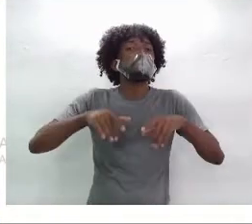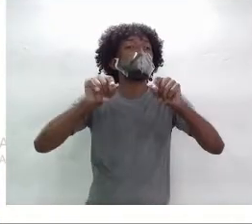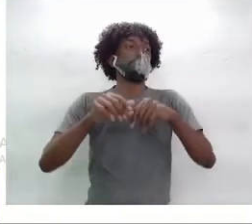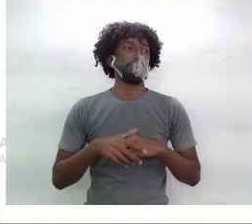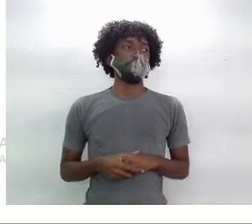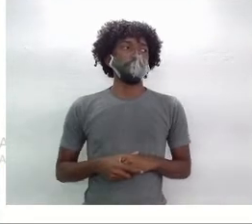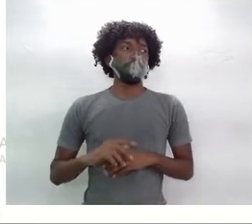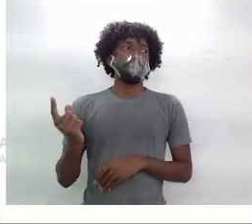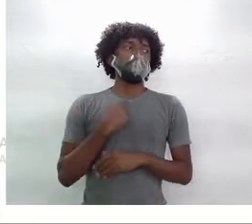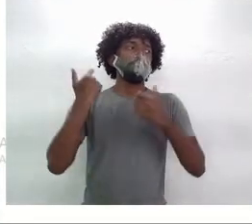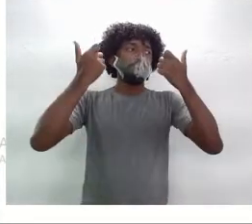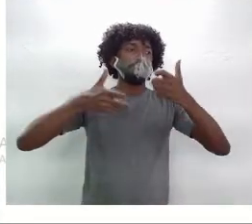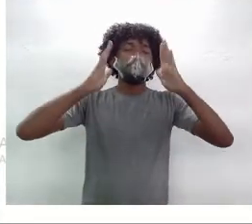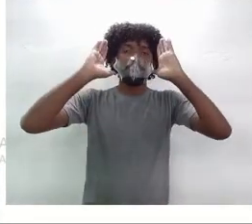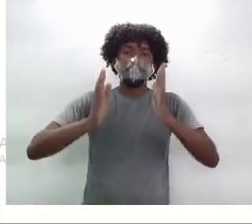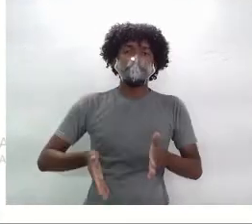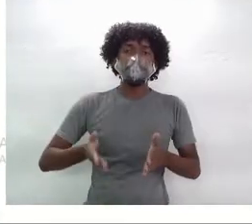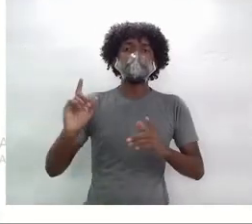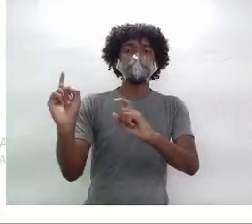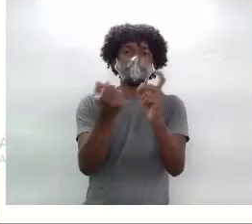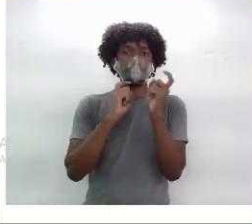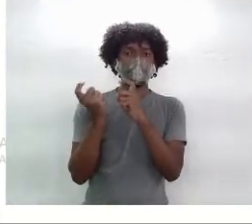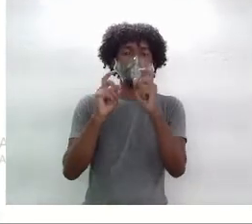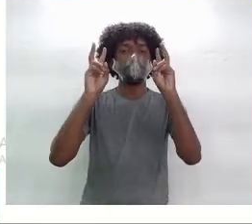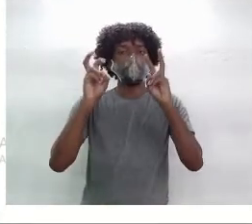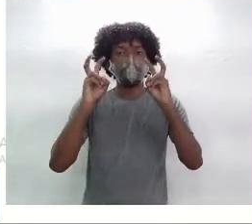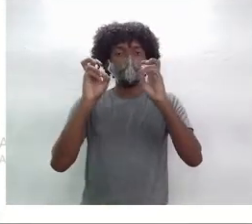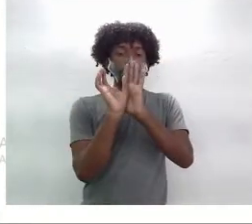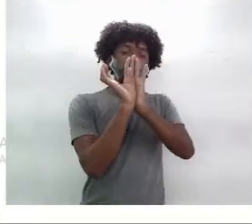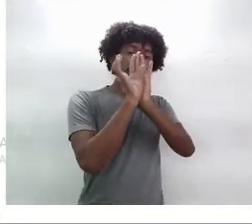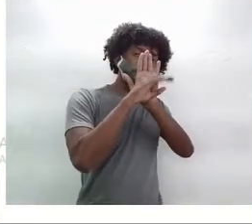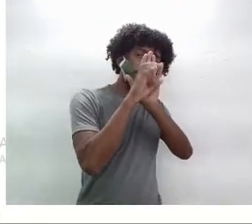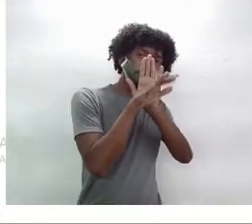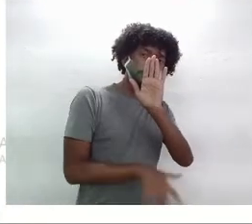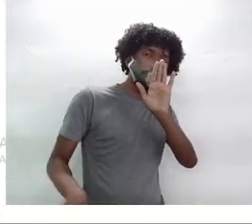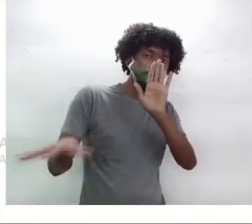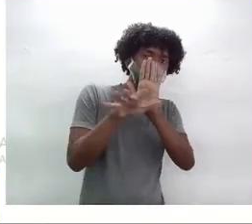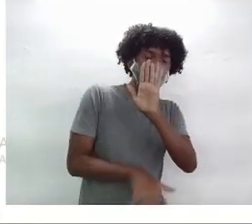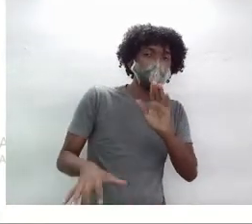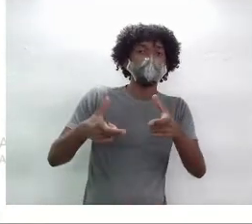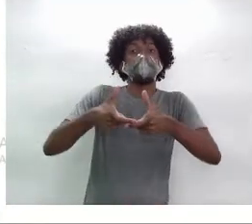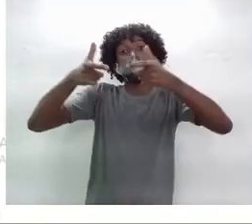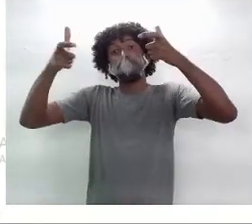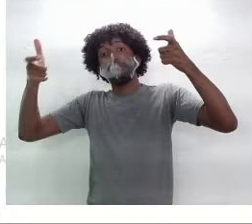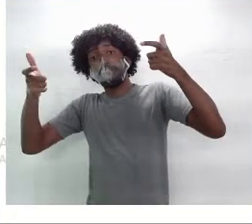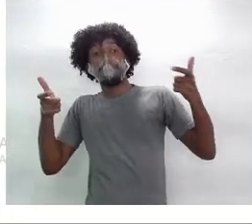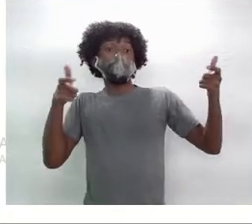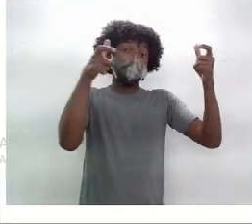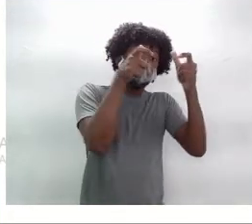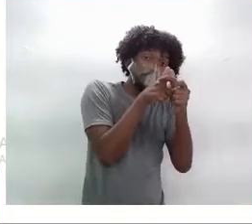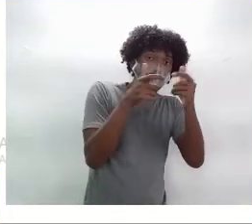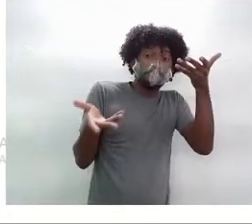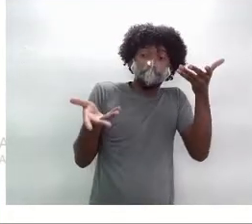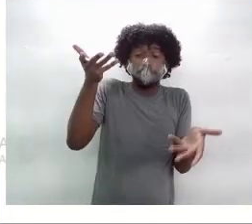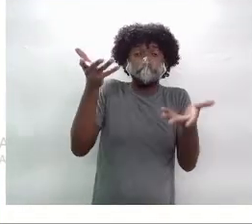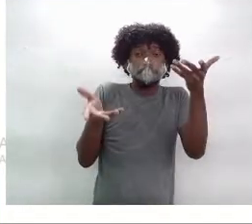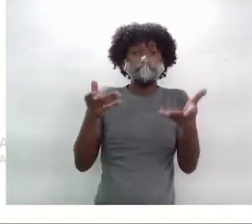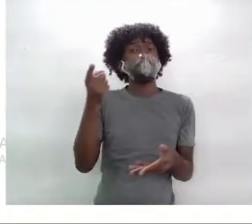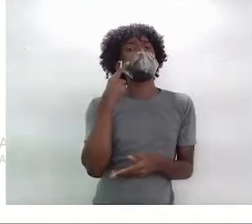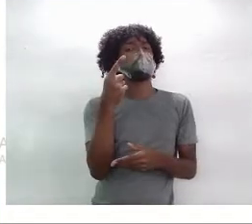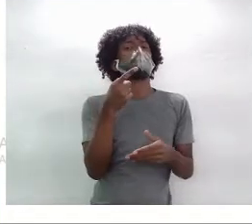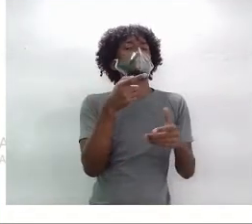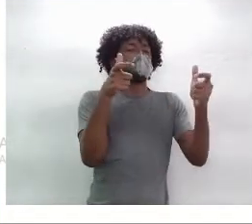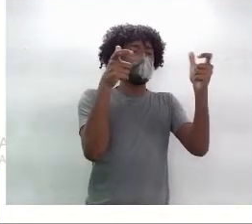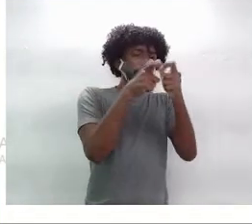Nós observamos, nós discutimos sobre os conceitos de maioria e minoria. Vimos que as minorias